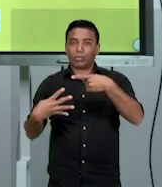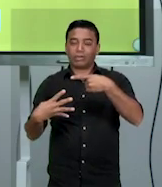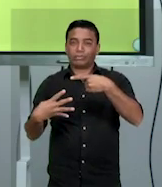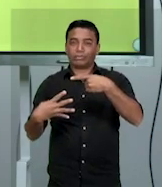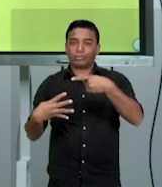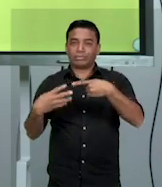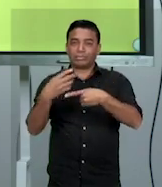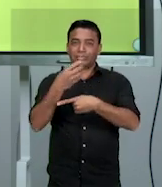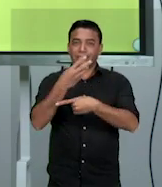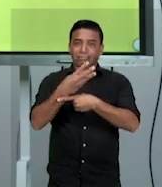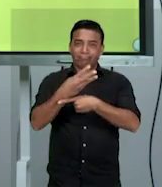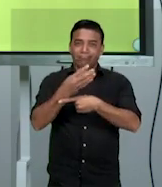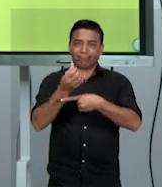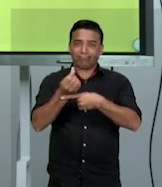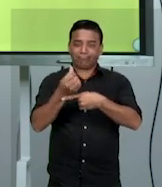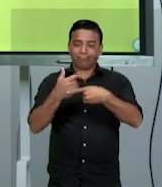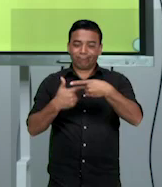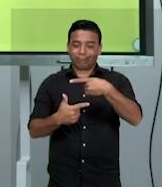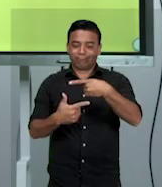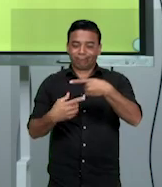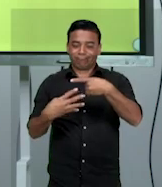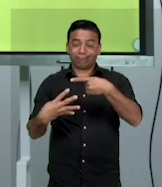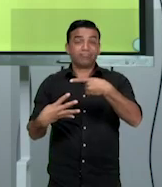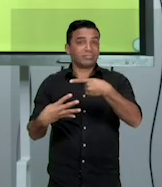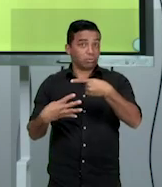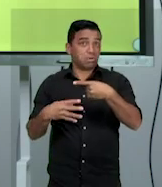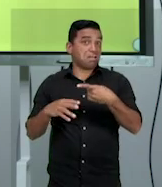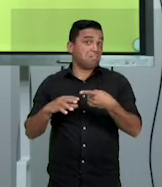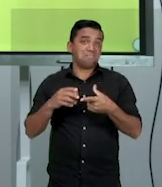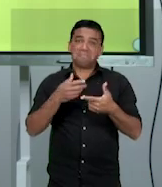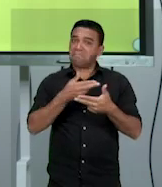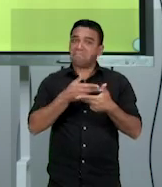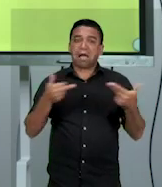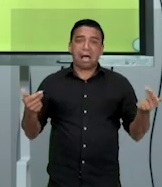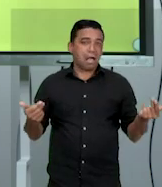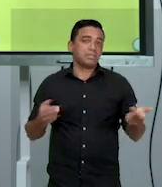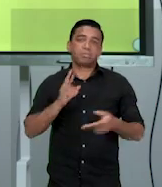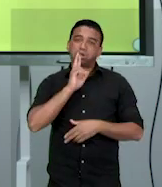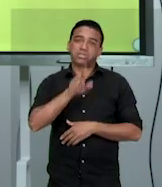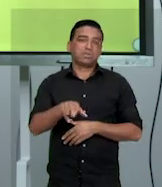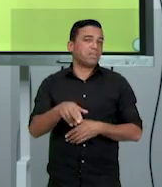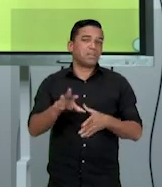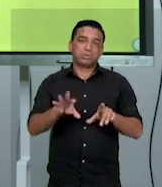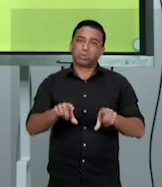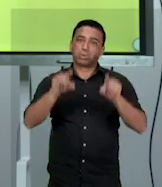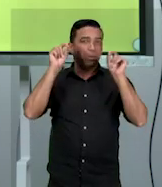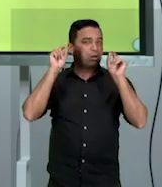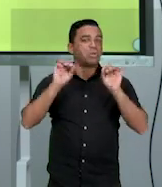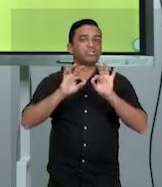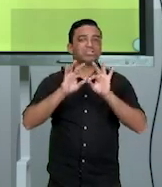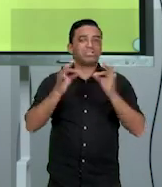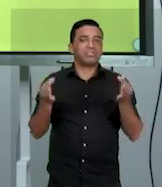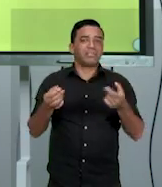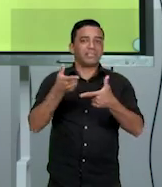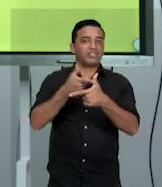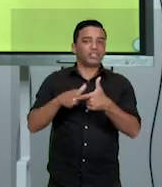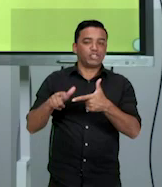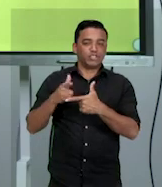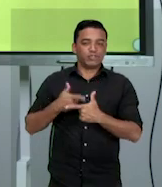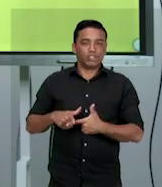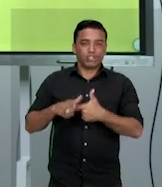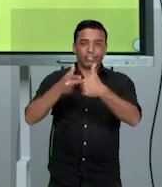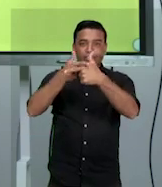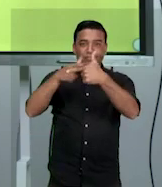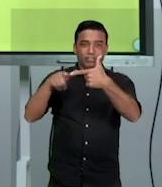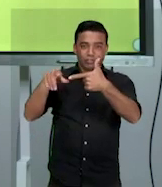maneiras para resolver esse exercício. Uma delas é simplificando a fração.